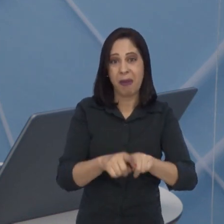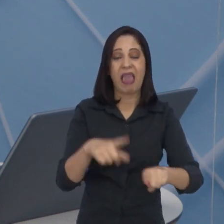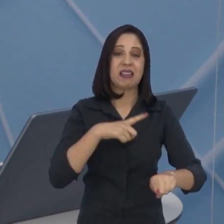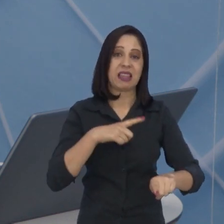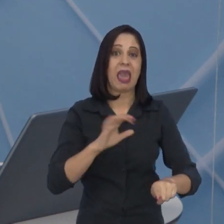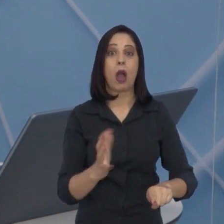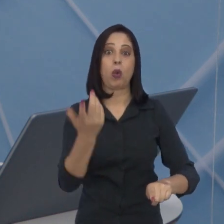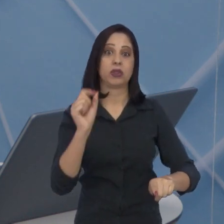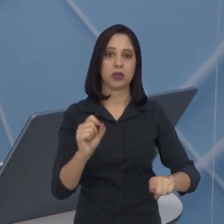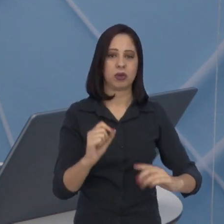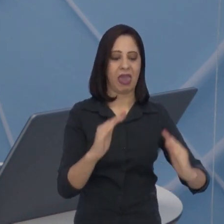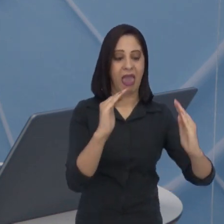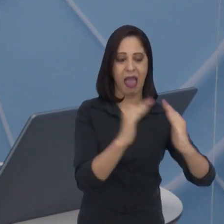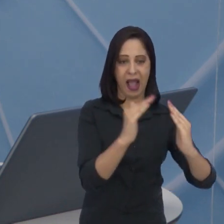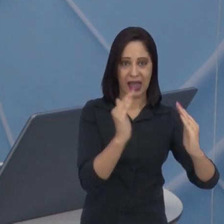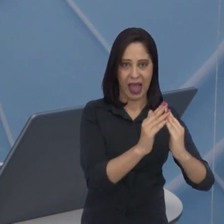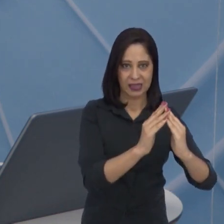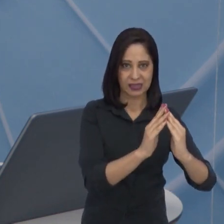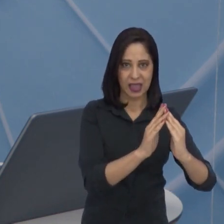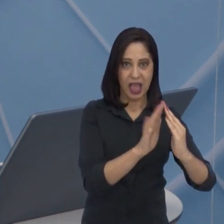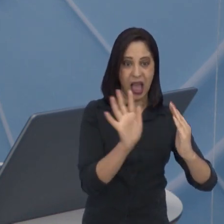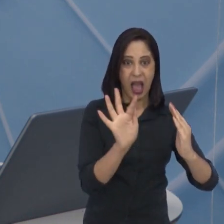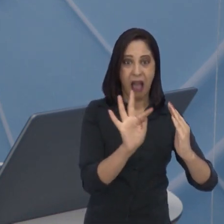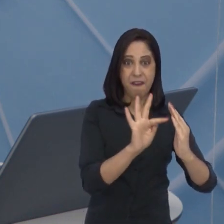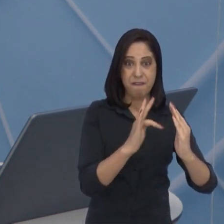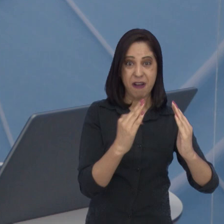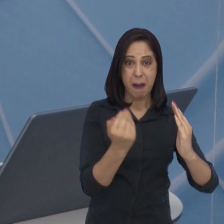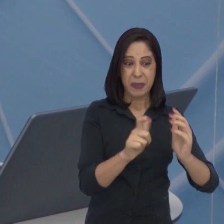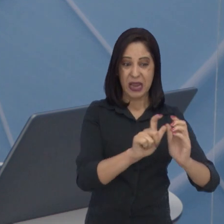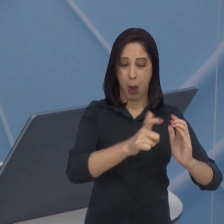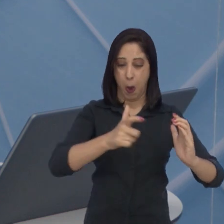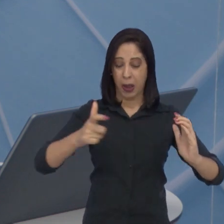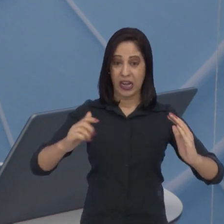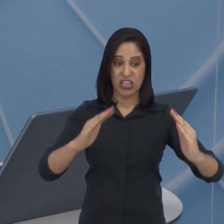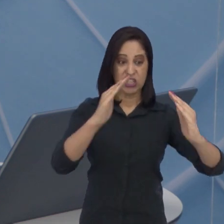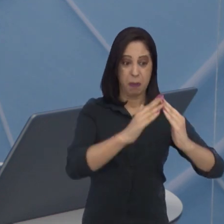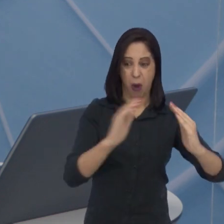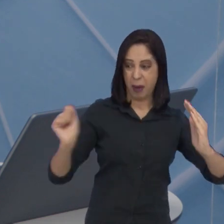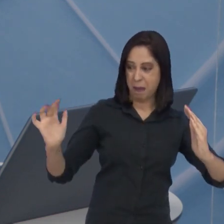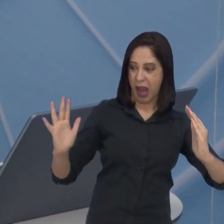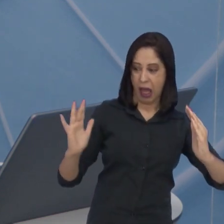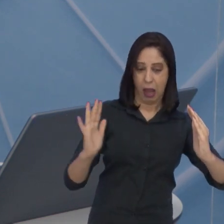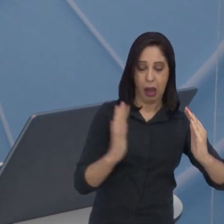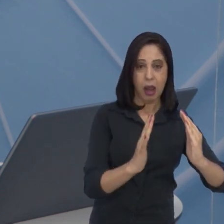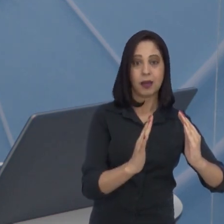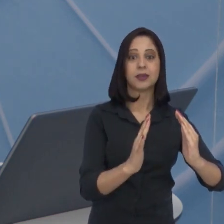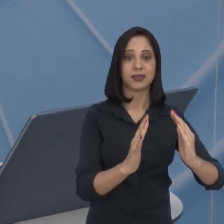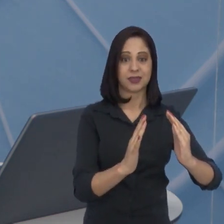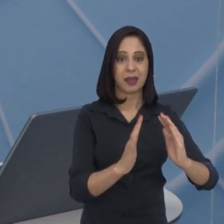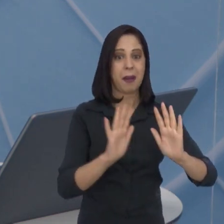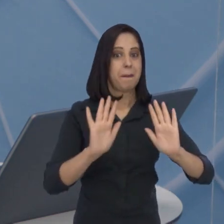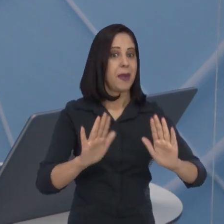Quando muitas pessoas vivem sob o mesmo teto. Não é nosso foco, né, estar aqui discutindo um ou